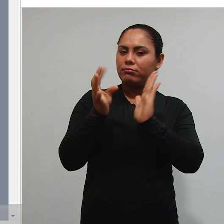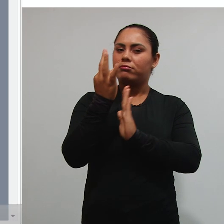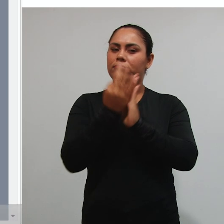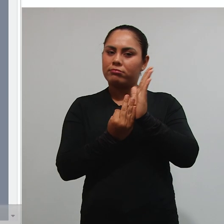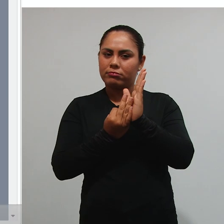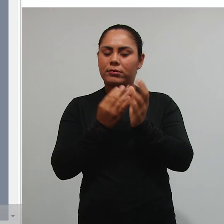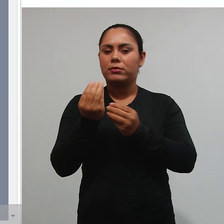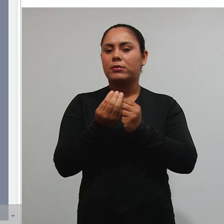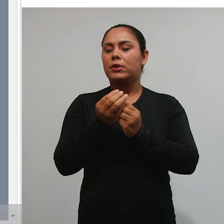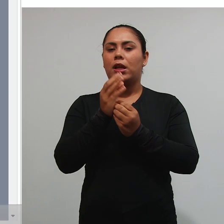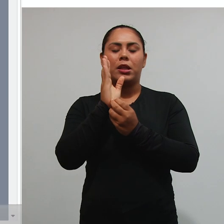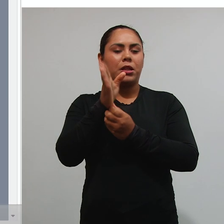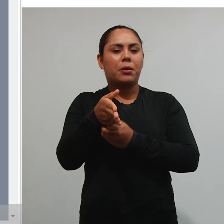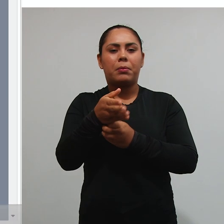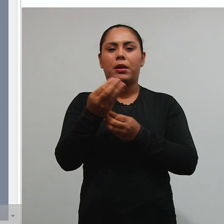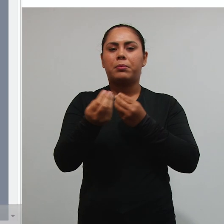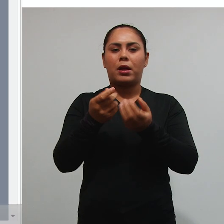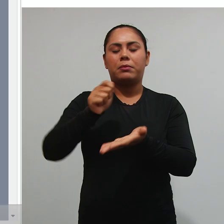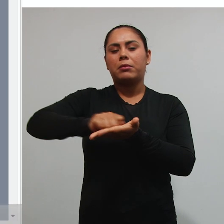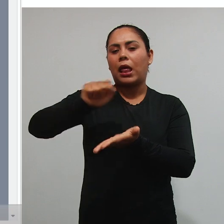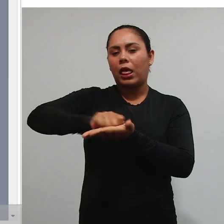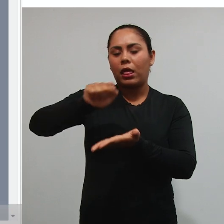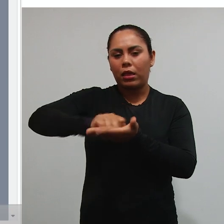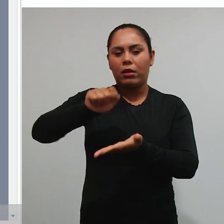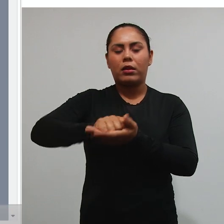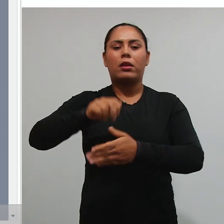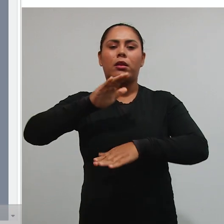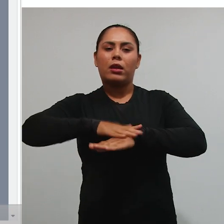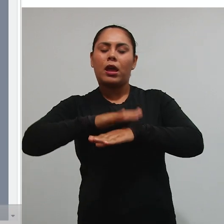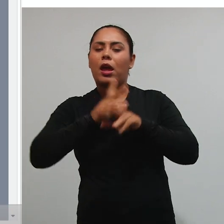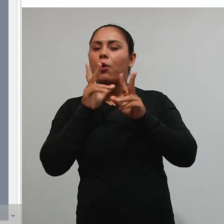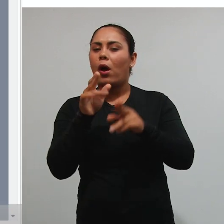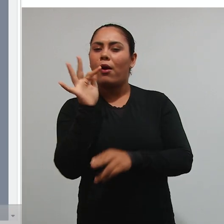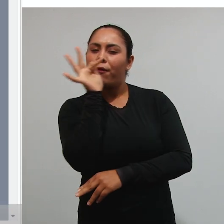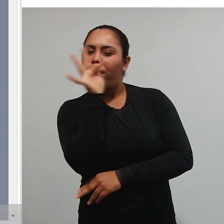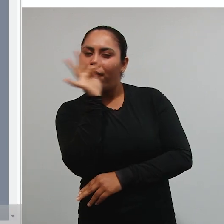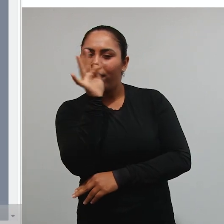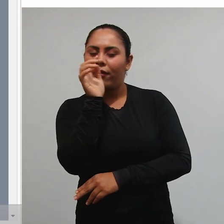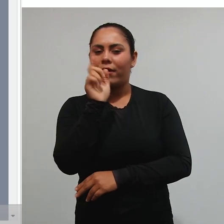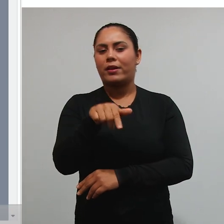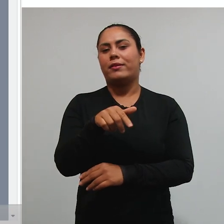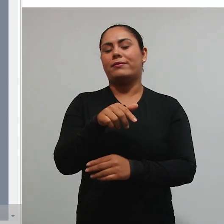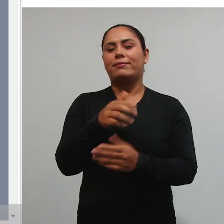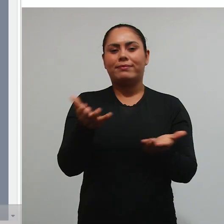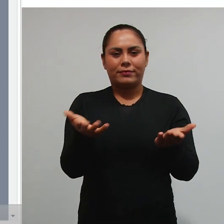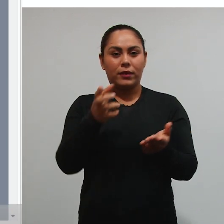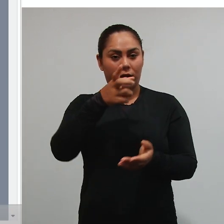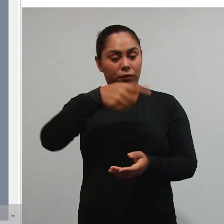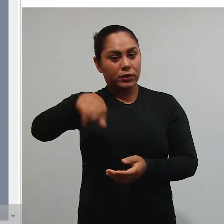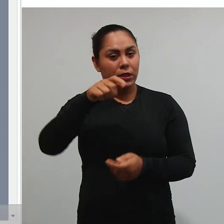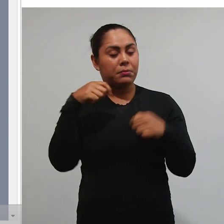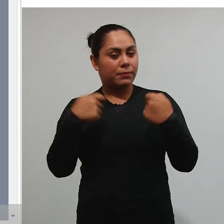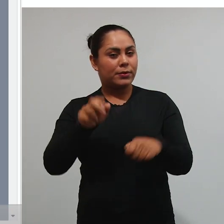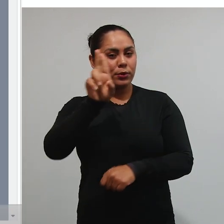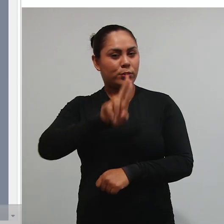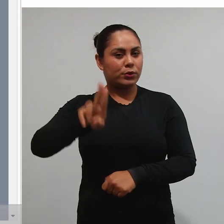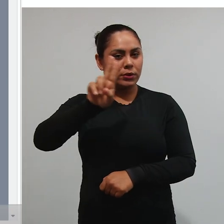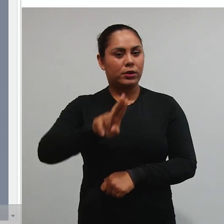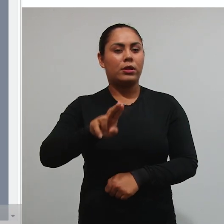longa, direta curta, indireta, citação de citação, que é a fofoquinha, tá? Você tem que